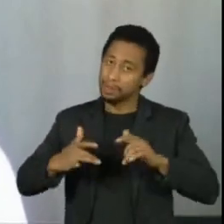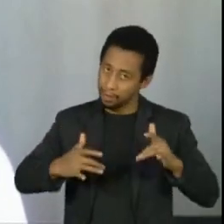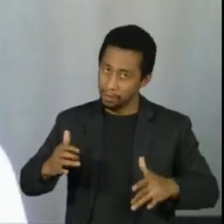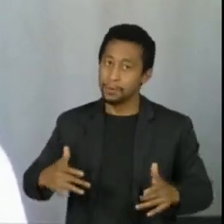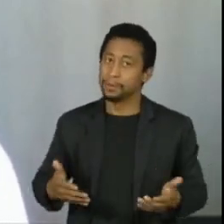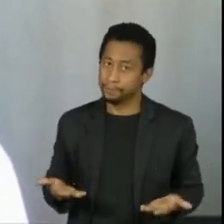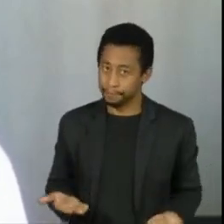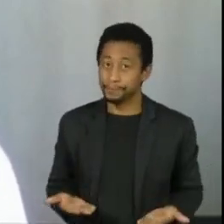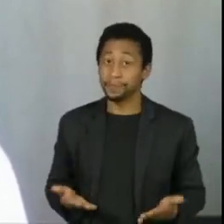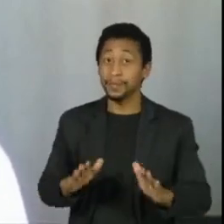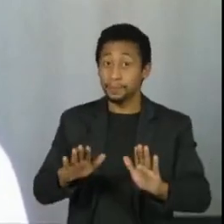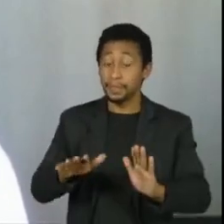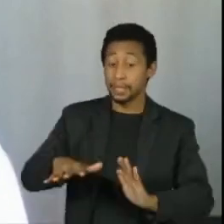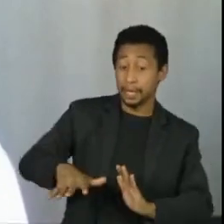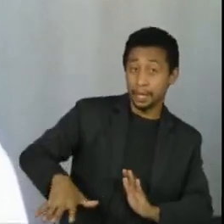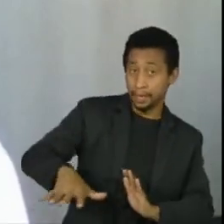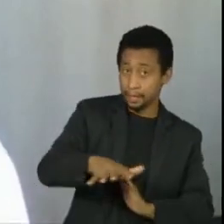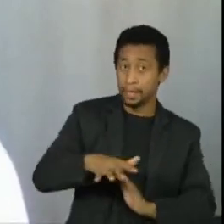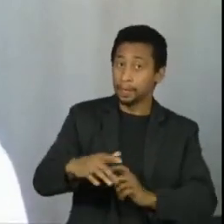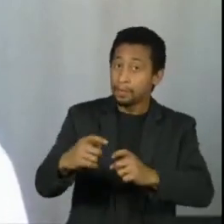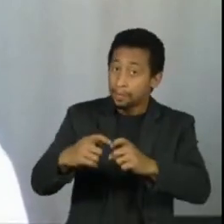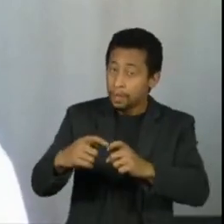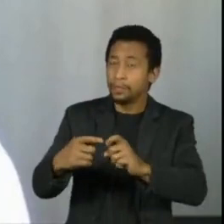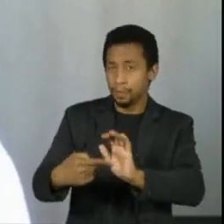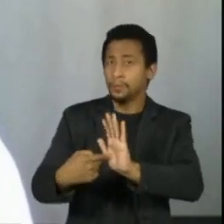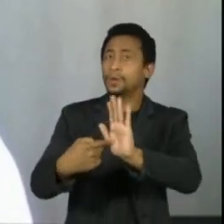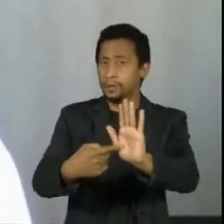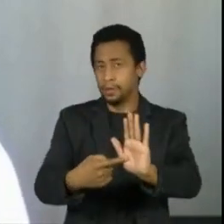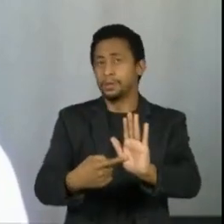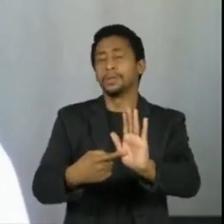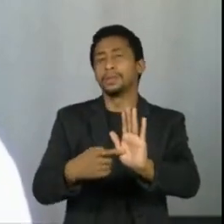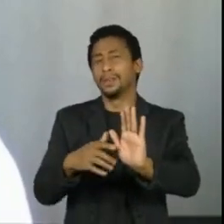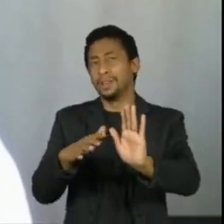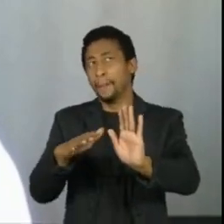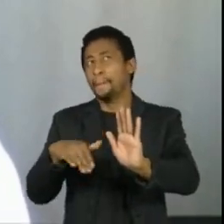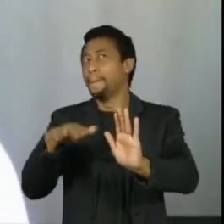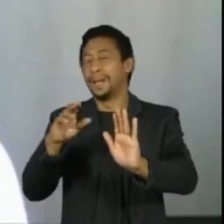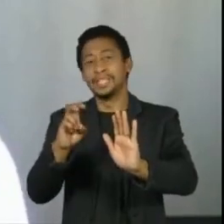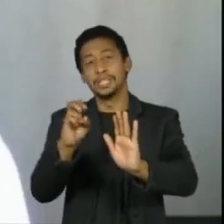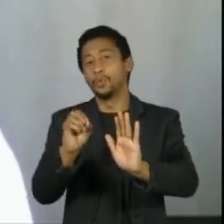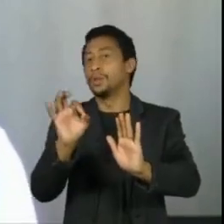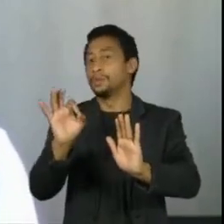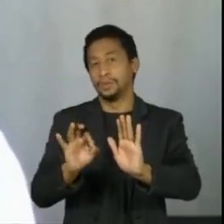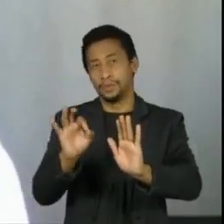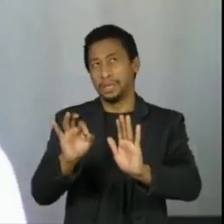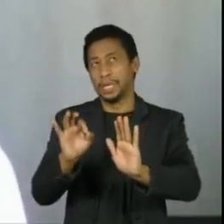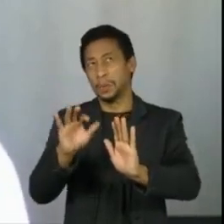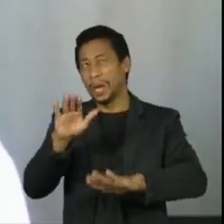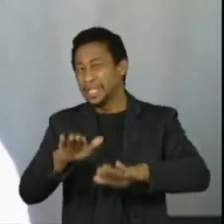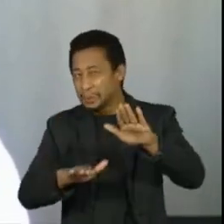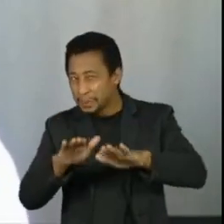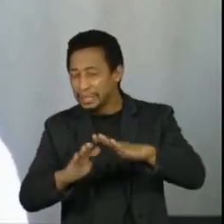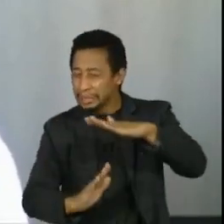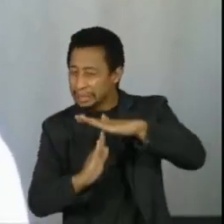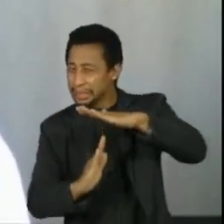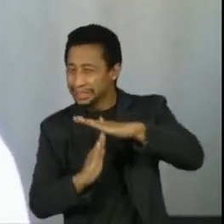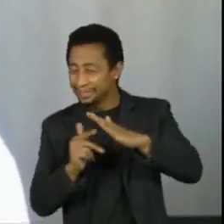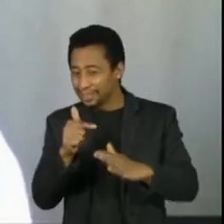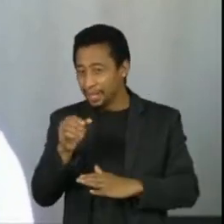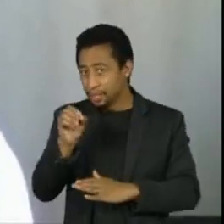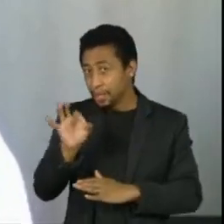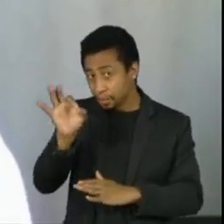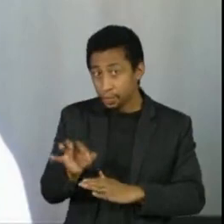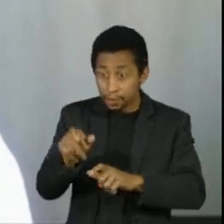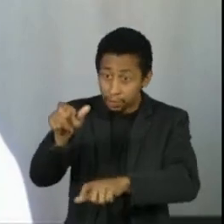Entretanto, na prática clínica, mais da metade, em algumas séries, até 70% dos doentes recebem